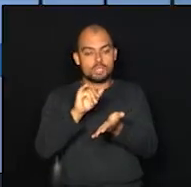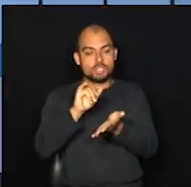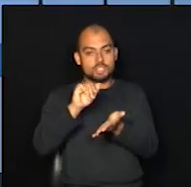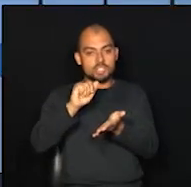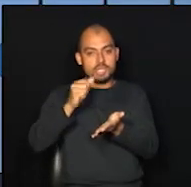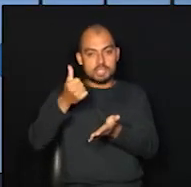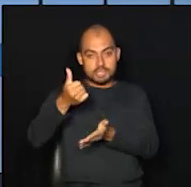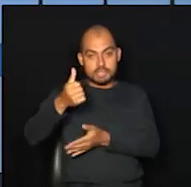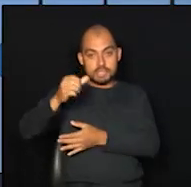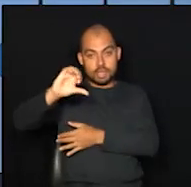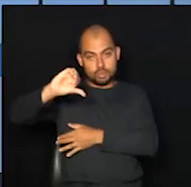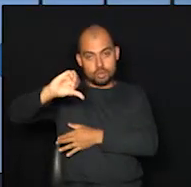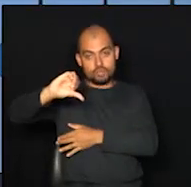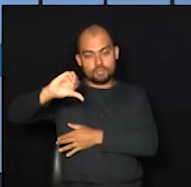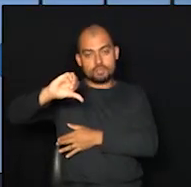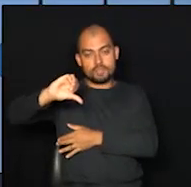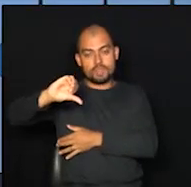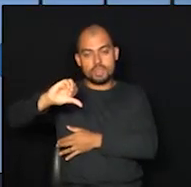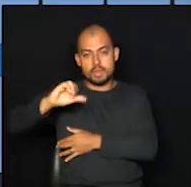quando